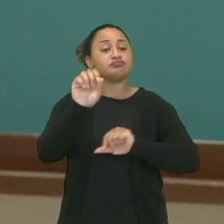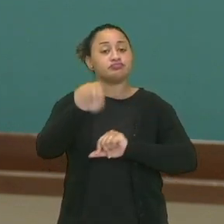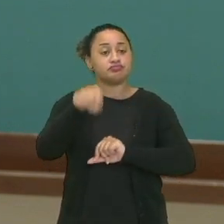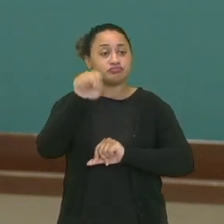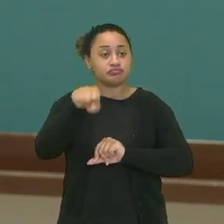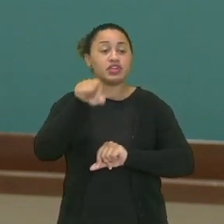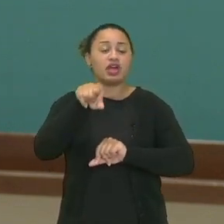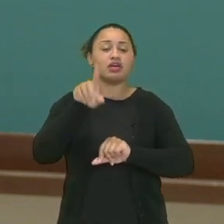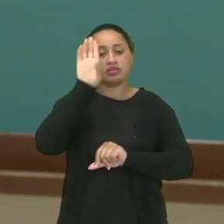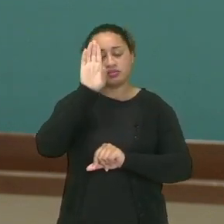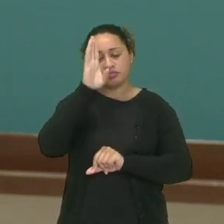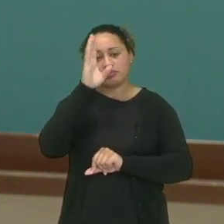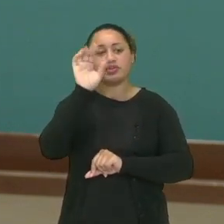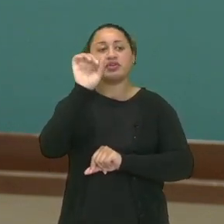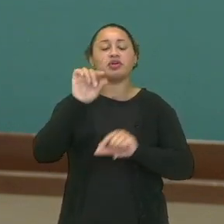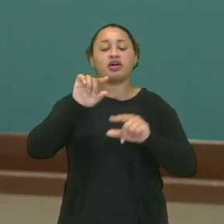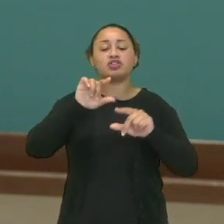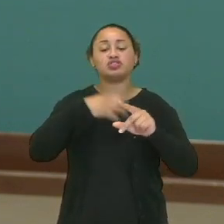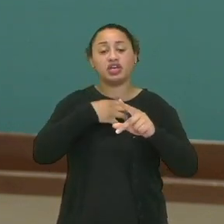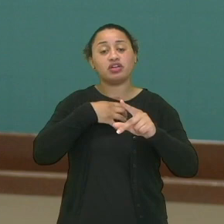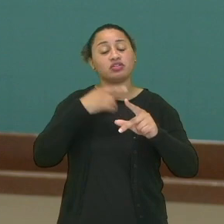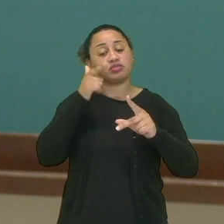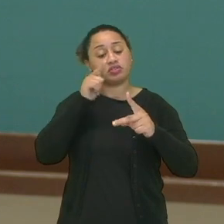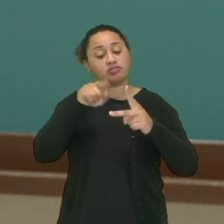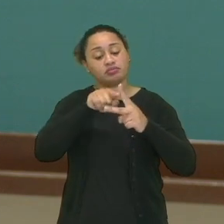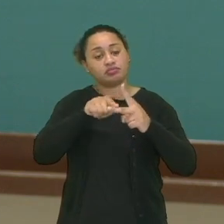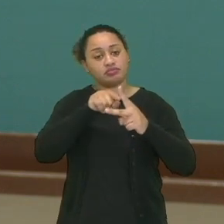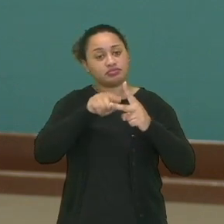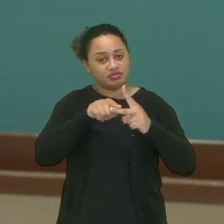é uma das principais medidas de ângulo aí que a gente pode estar